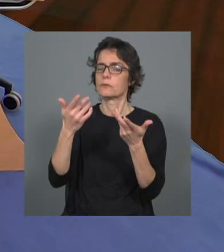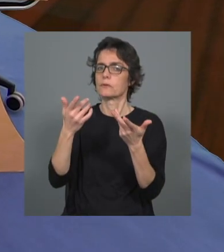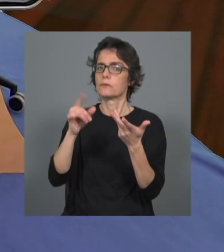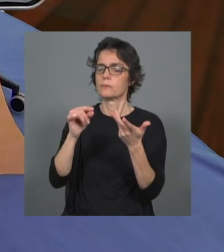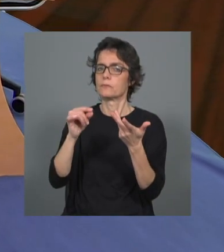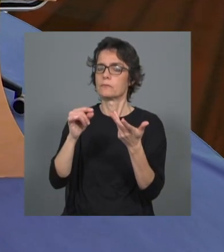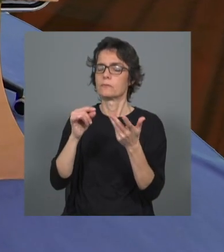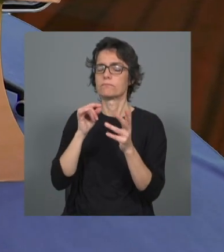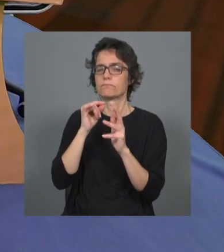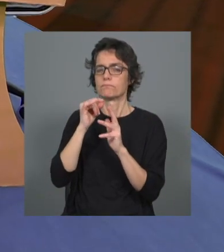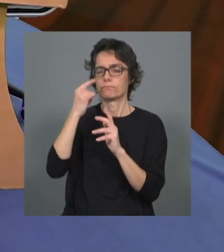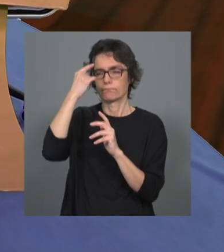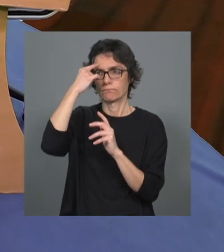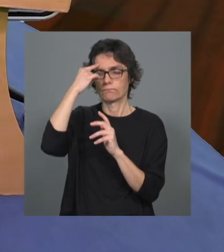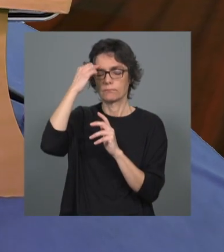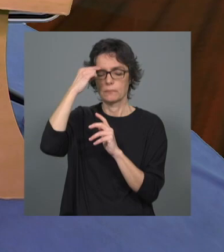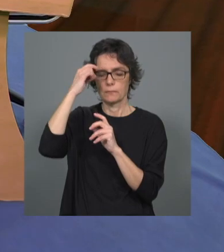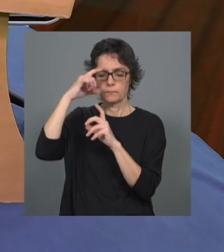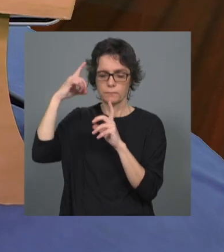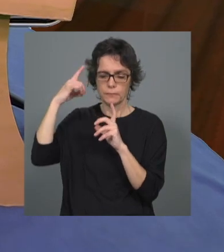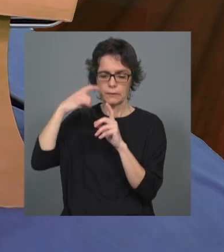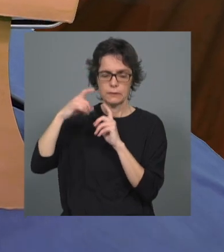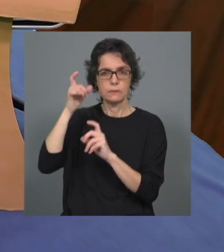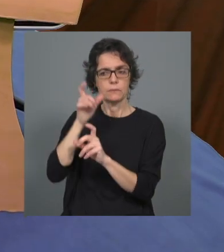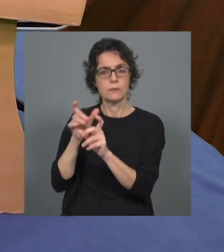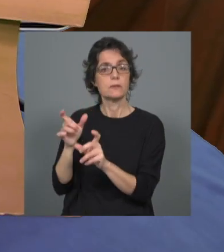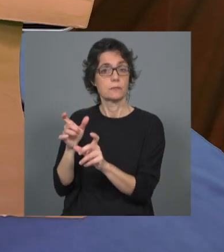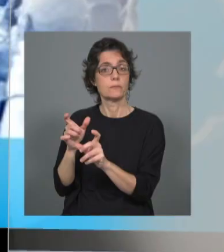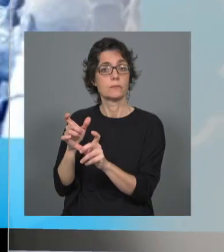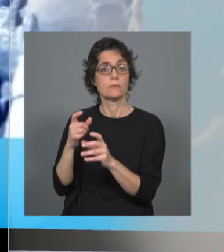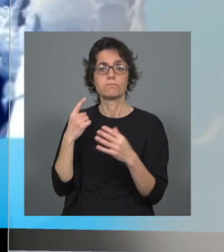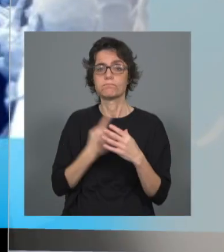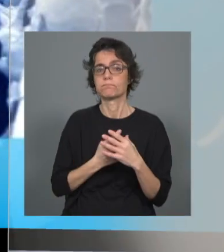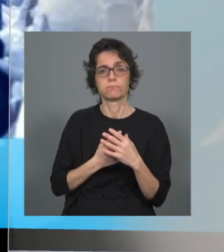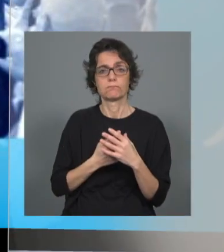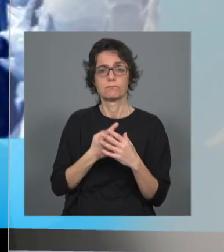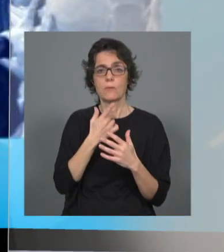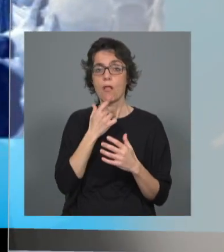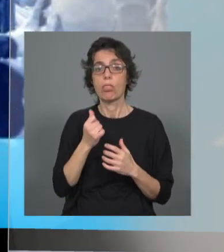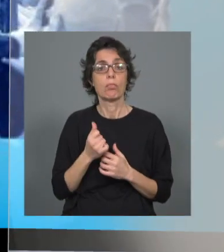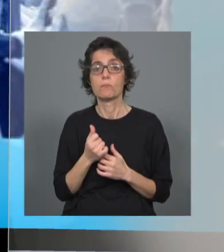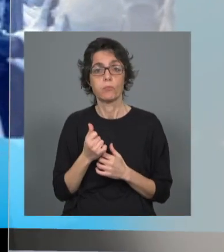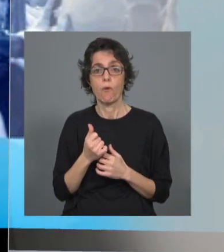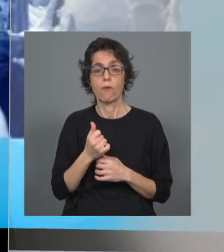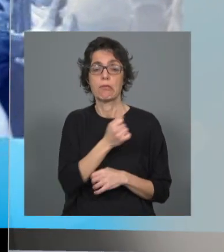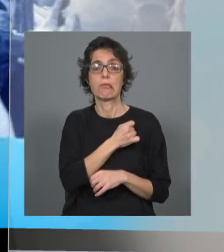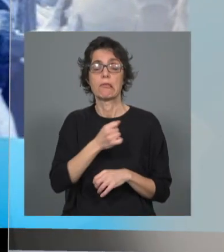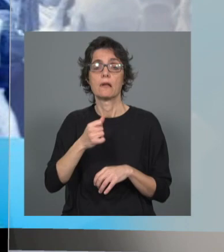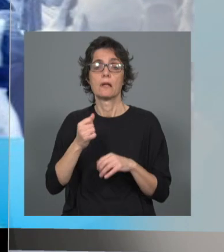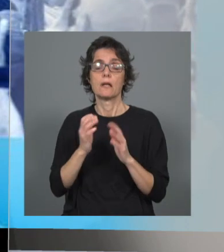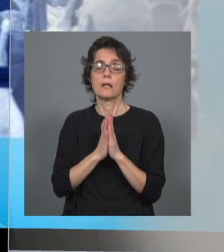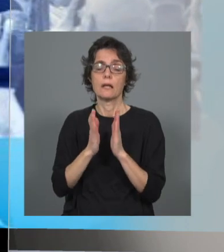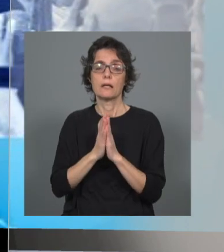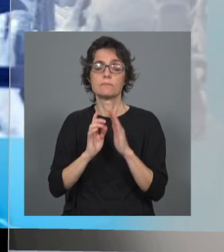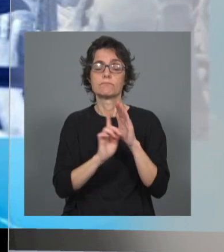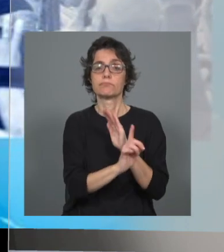permanentemente confinados, não é, às suas residências, que não podem sequer entrar numa igreja porque a liberdade religiosa não lhes permite. Isso acontece em